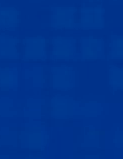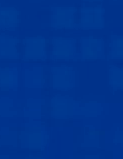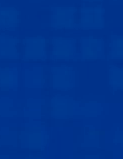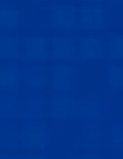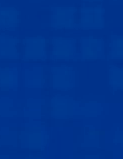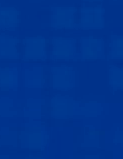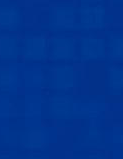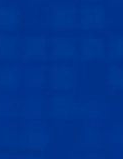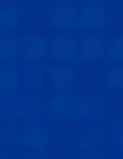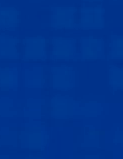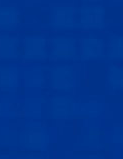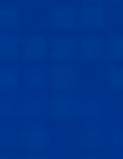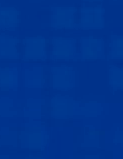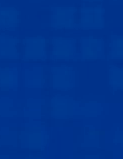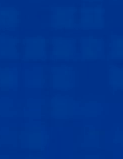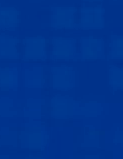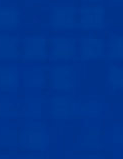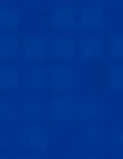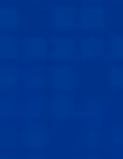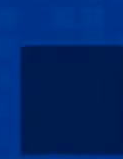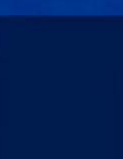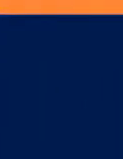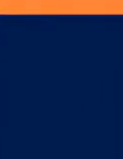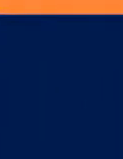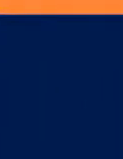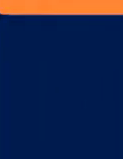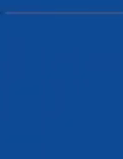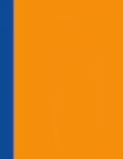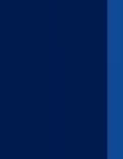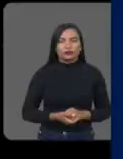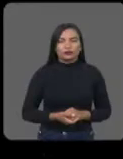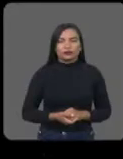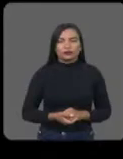uma pequena pausa, a gente volta daqui a pouco com mais Educação em Rede. Não sai daí.